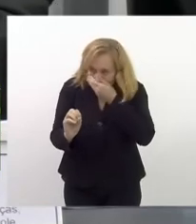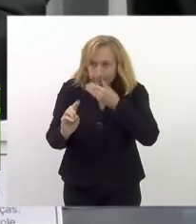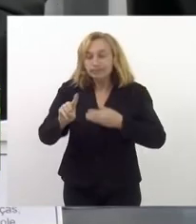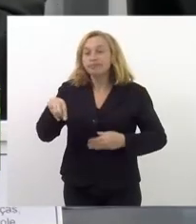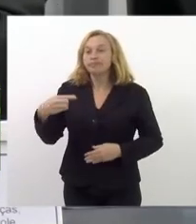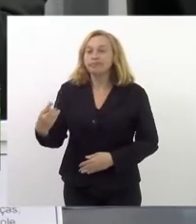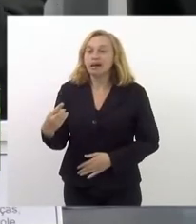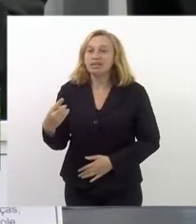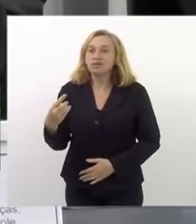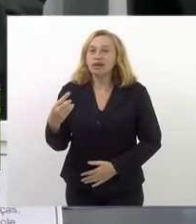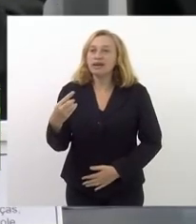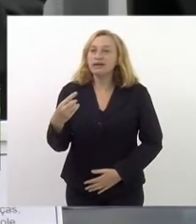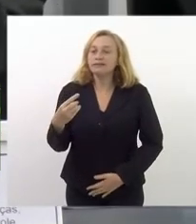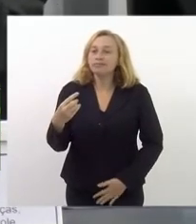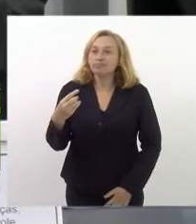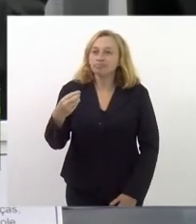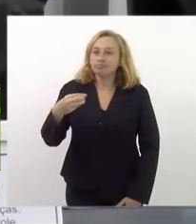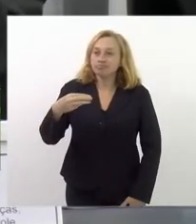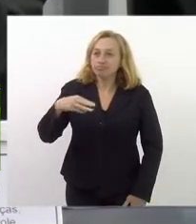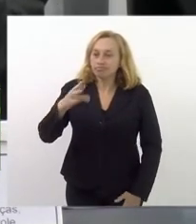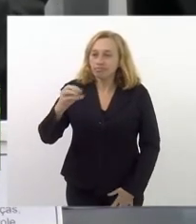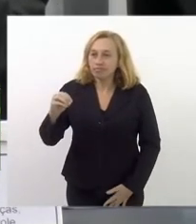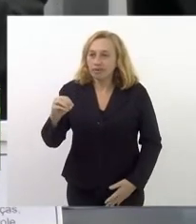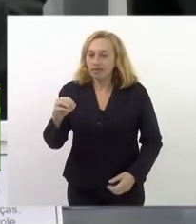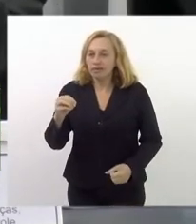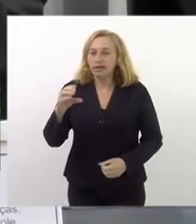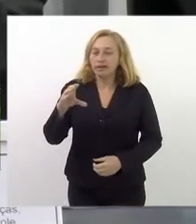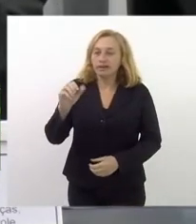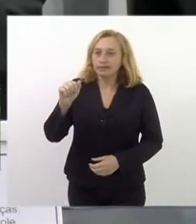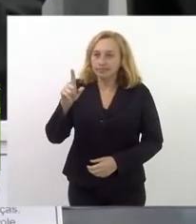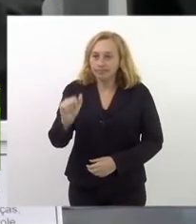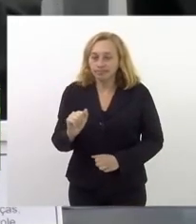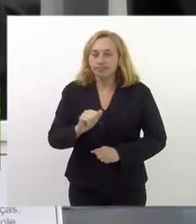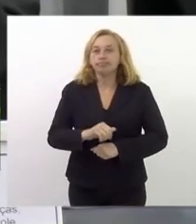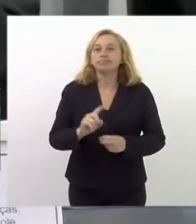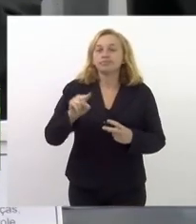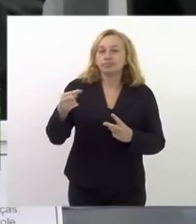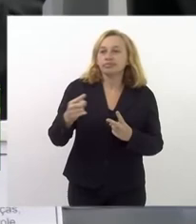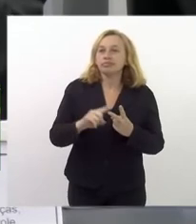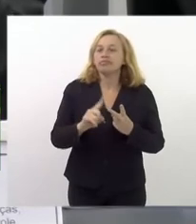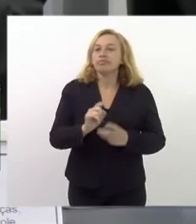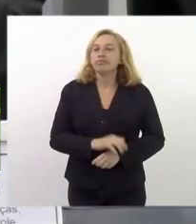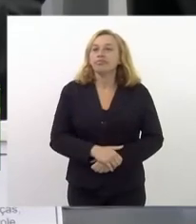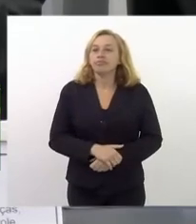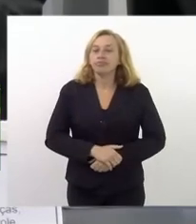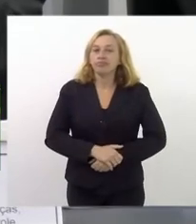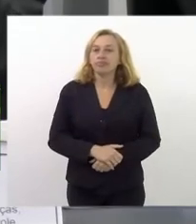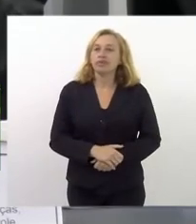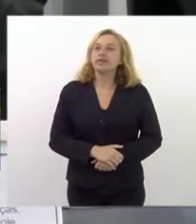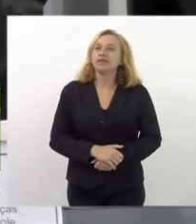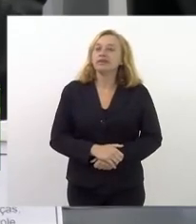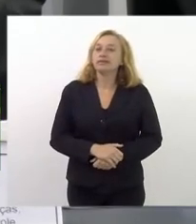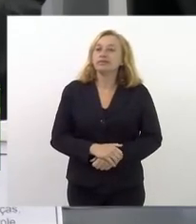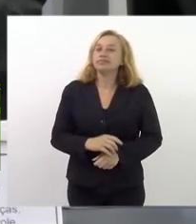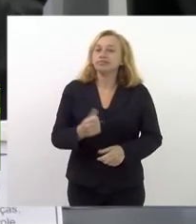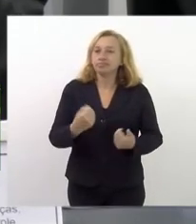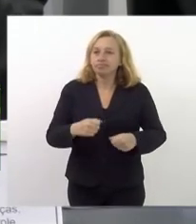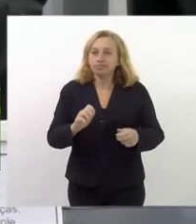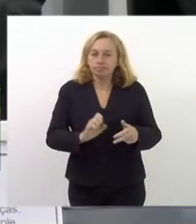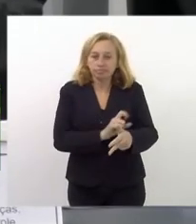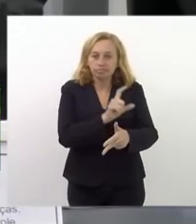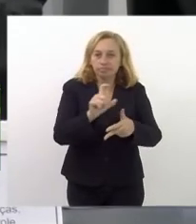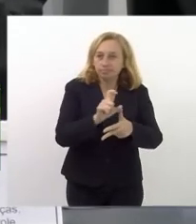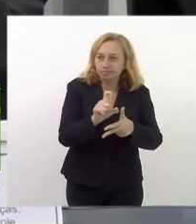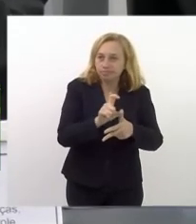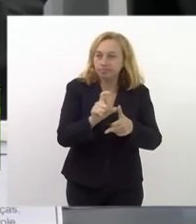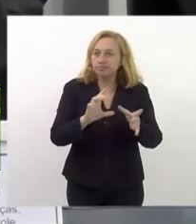Canella. Mas como essas definições, esses critérios, tem que ter aval do Executivo, junto com a